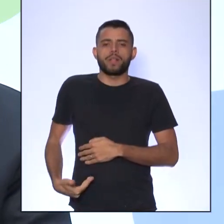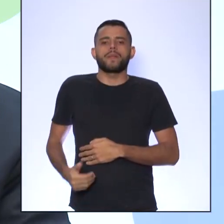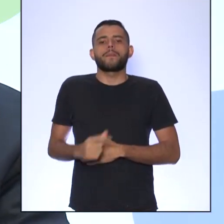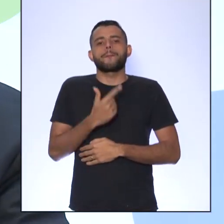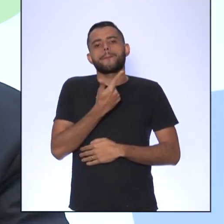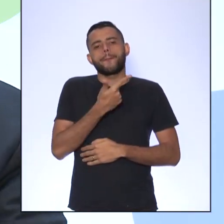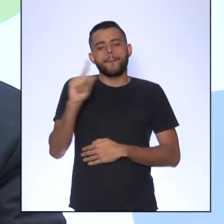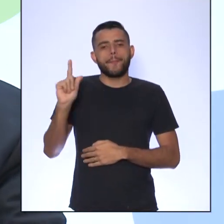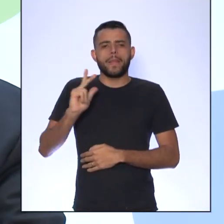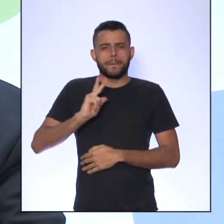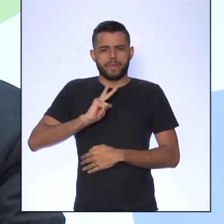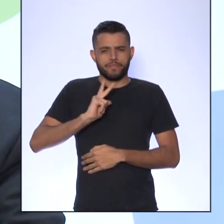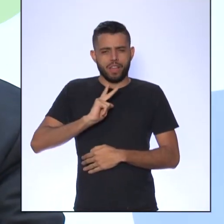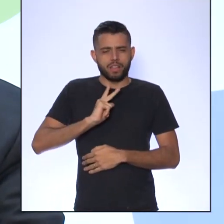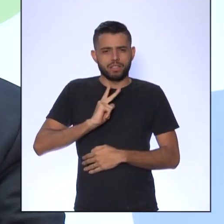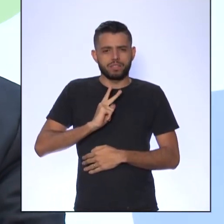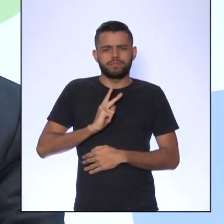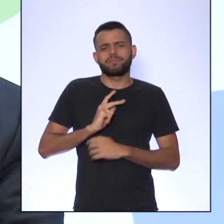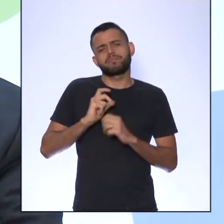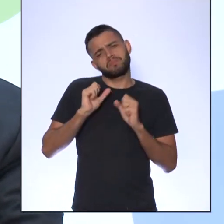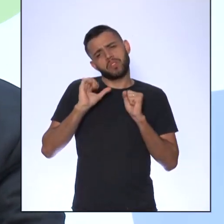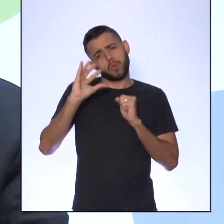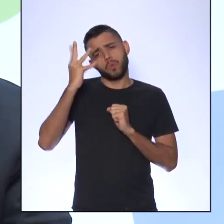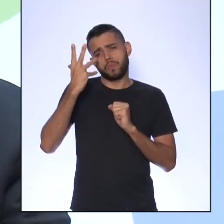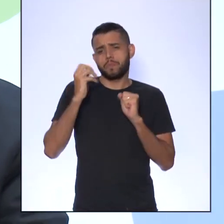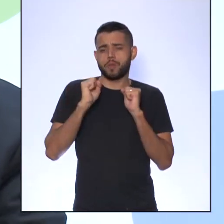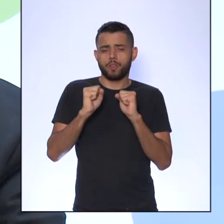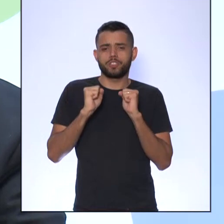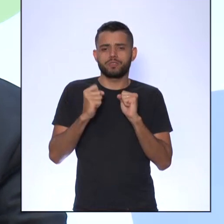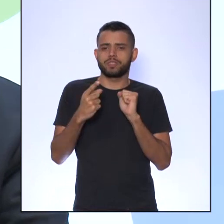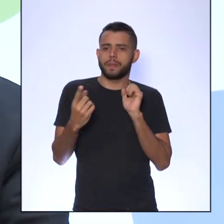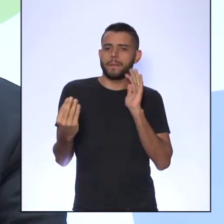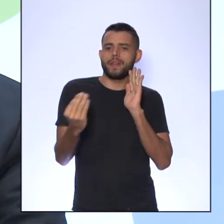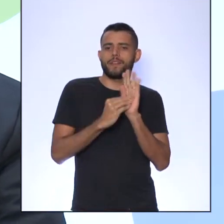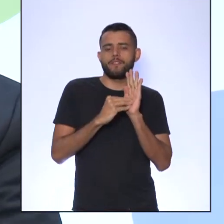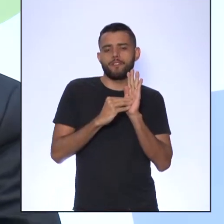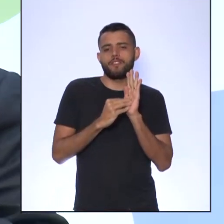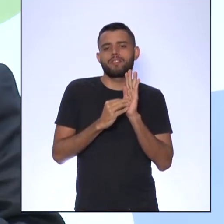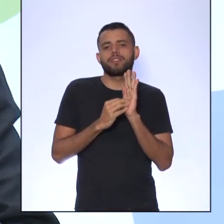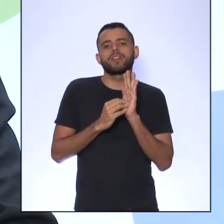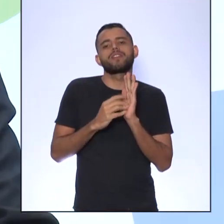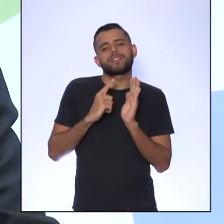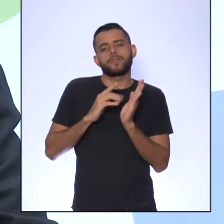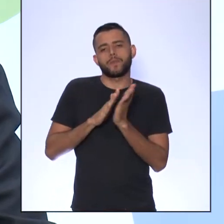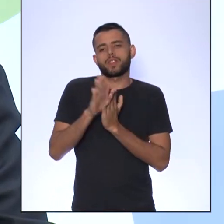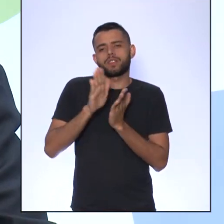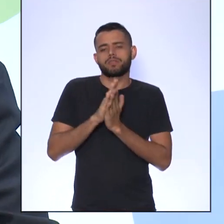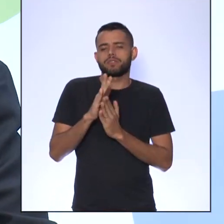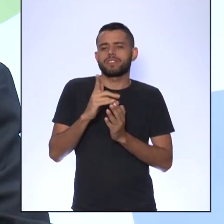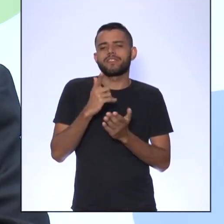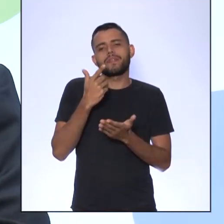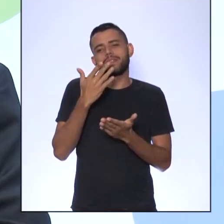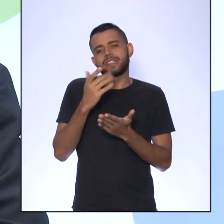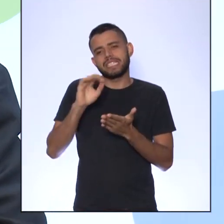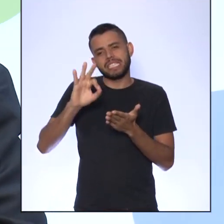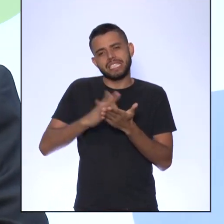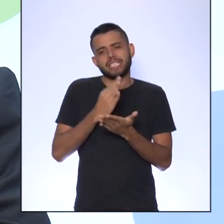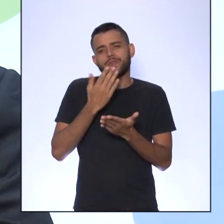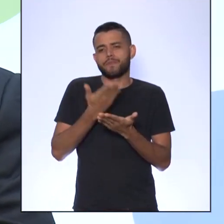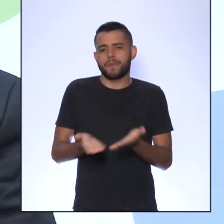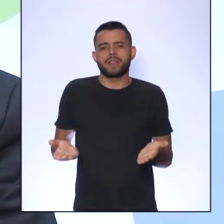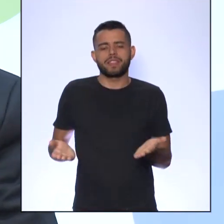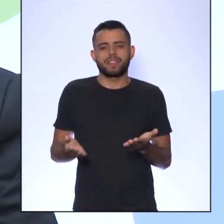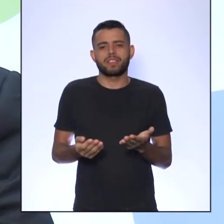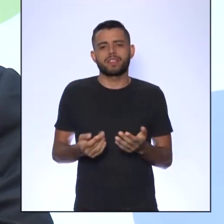de Assis que é privada, que pode acontecer, e você marcou sem querer a privada, aí vai gerar o boleto e você vai perder a inscrição, porque a isenção é se